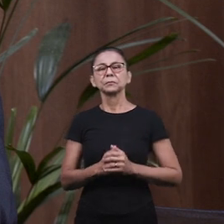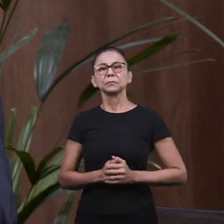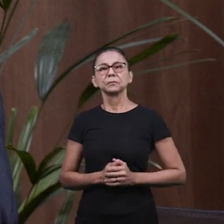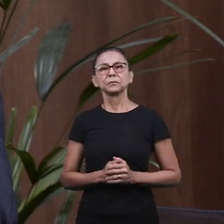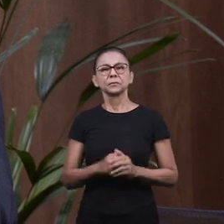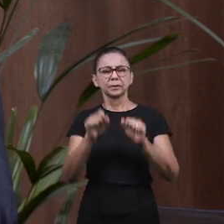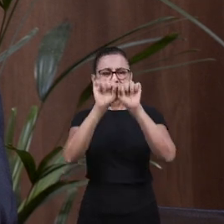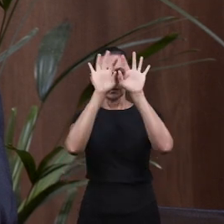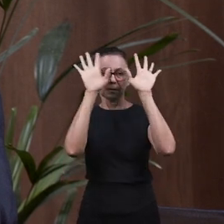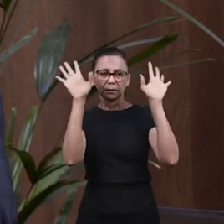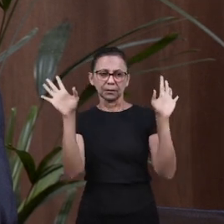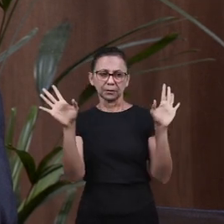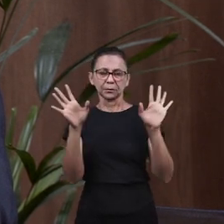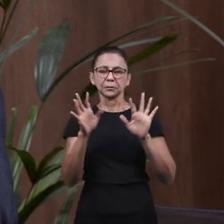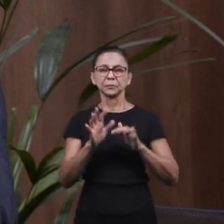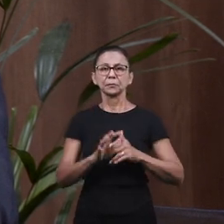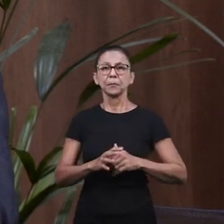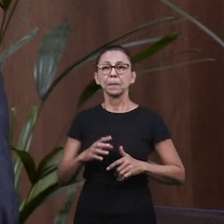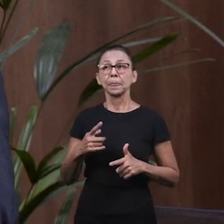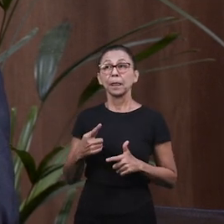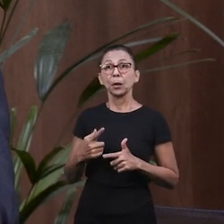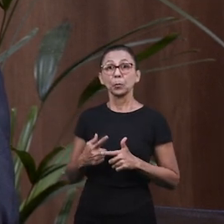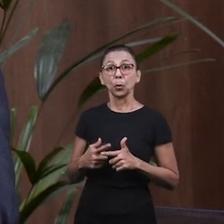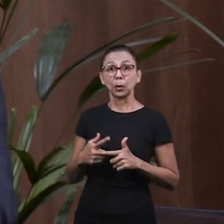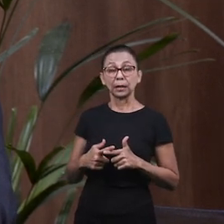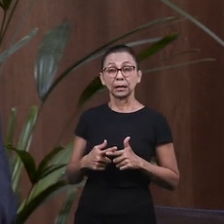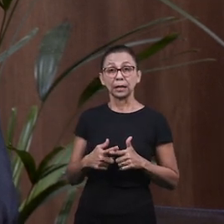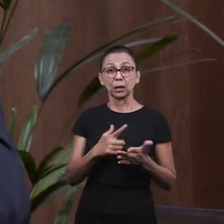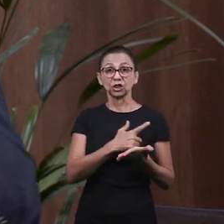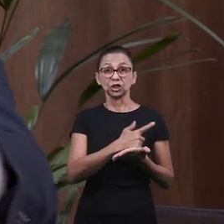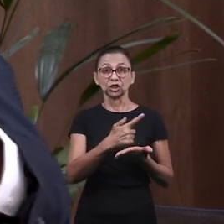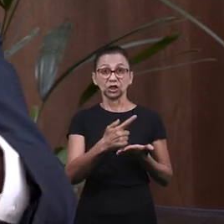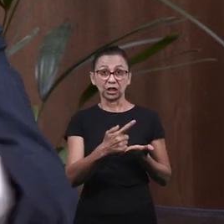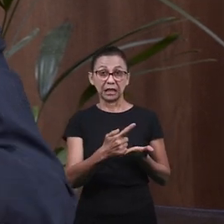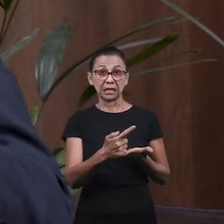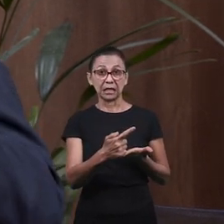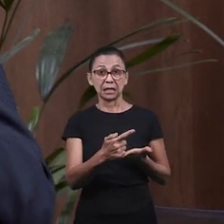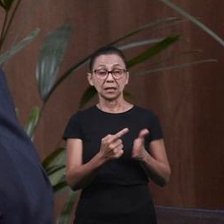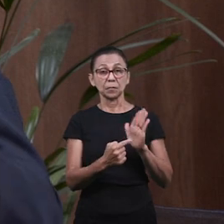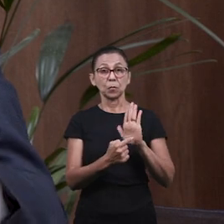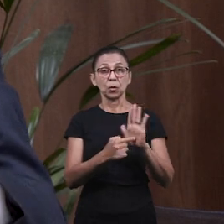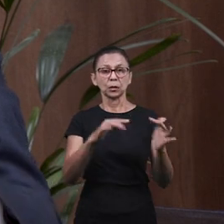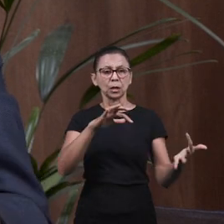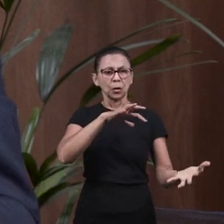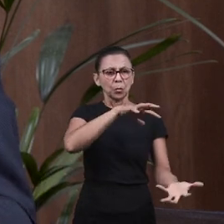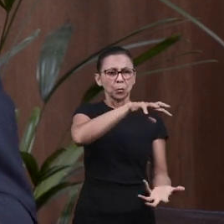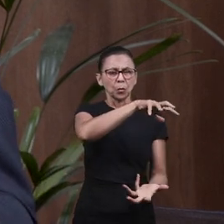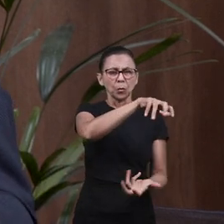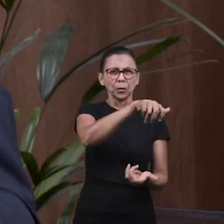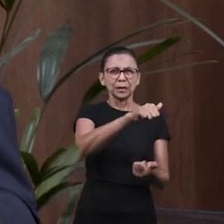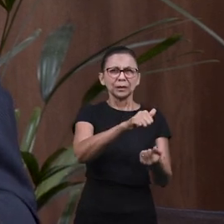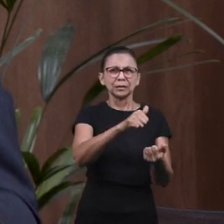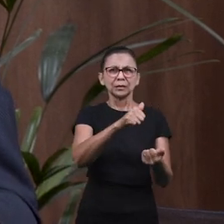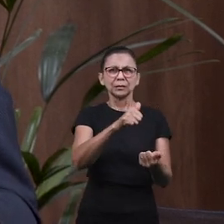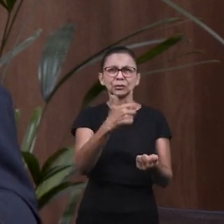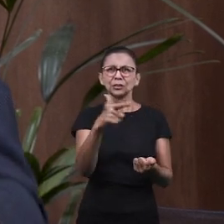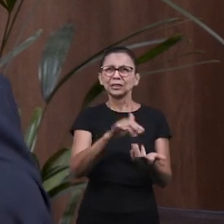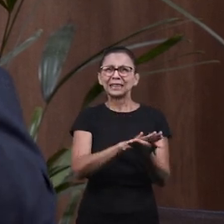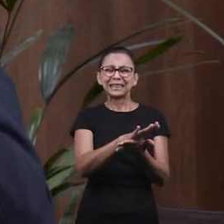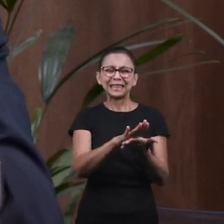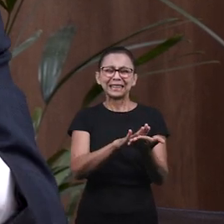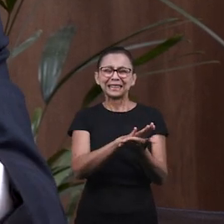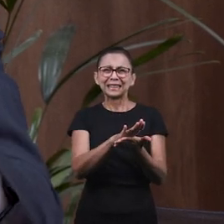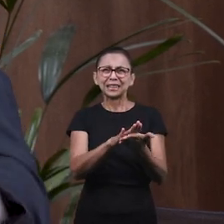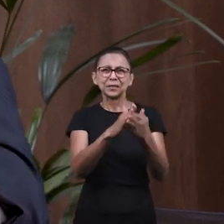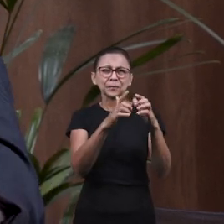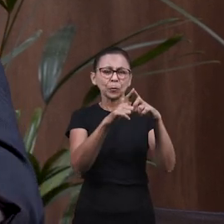introdução. Porque a palavra diz, o Espírito Santo se movia, uma terra sem forma e vazia. E Deus